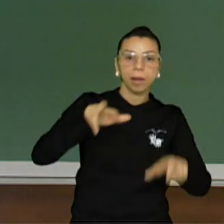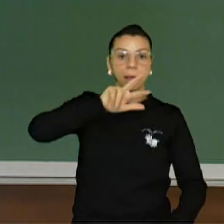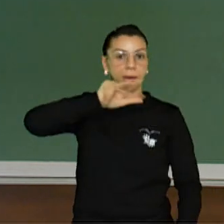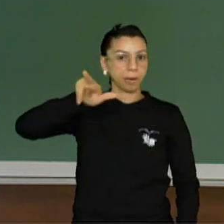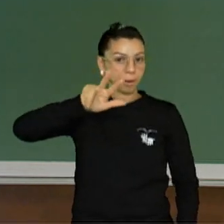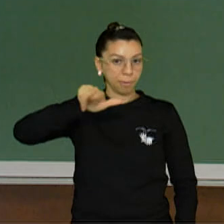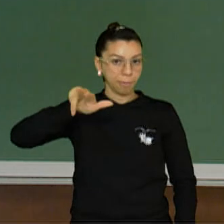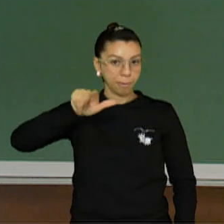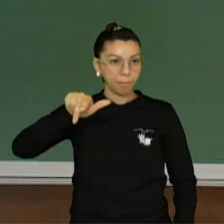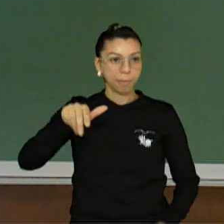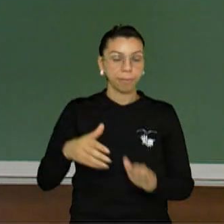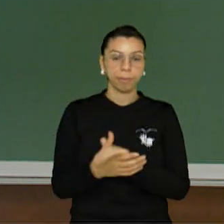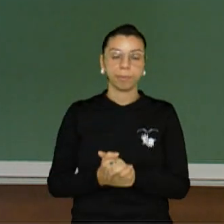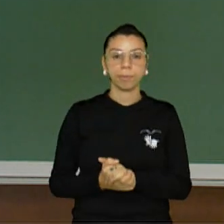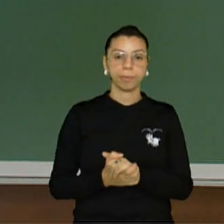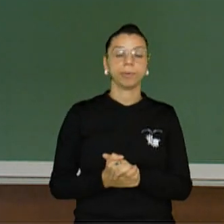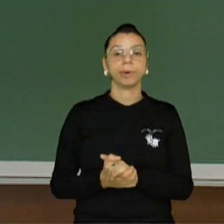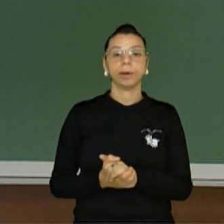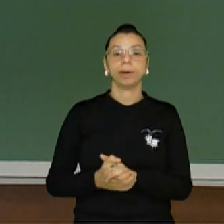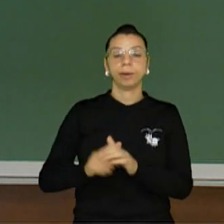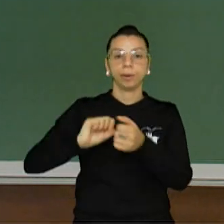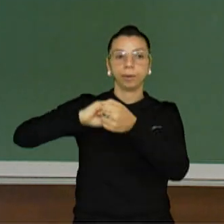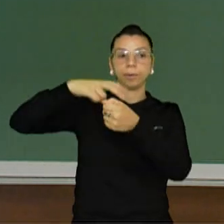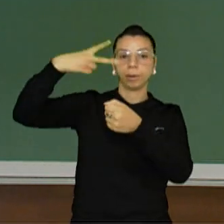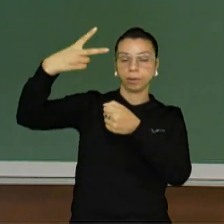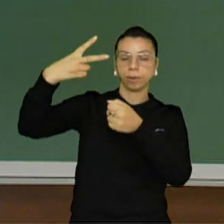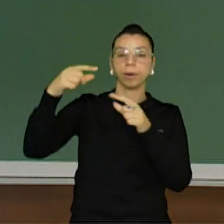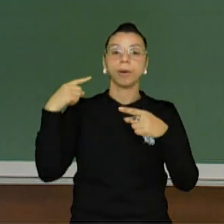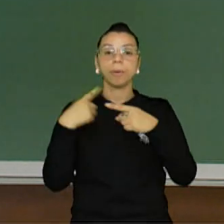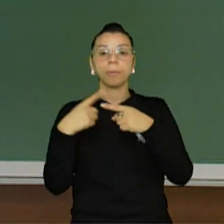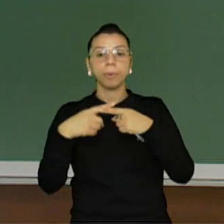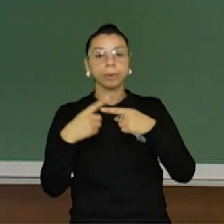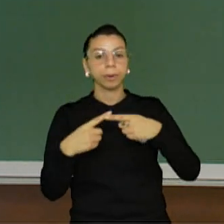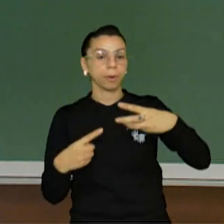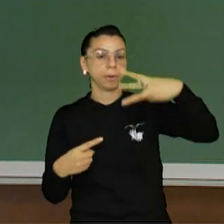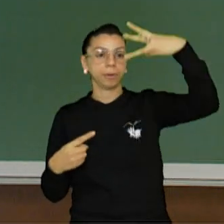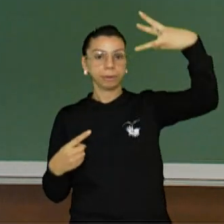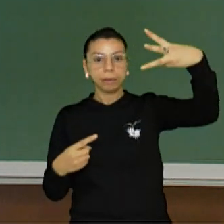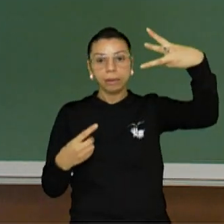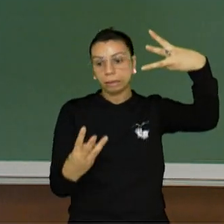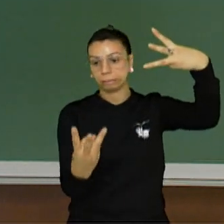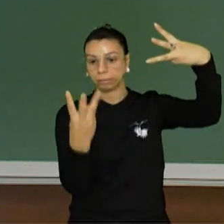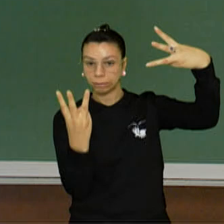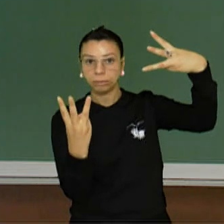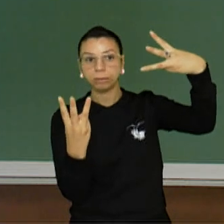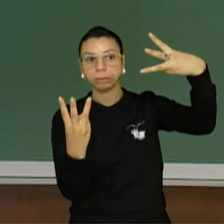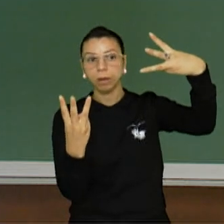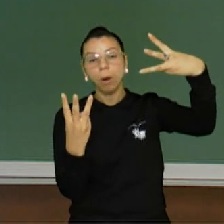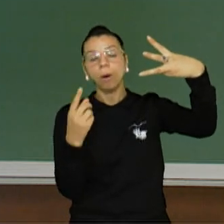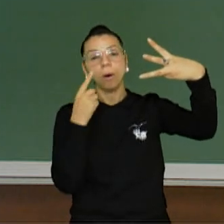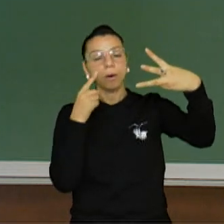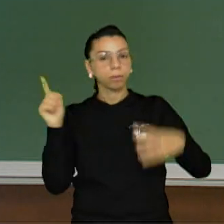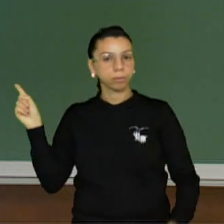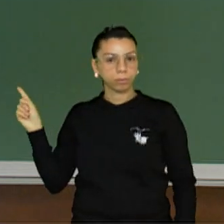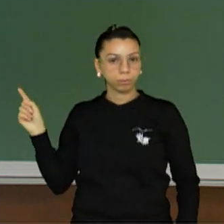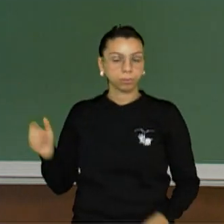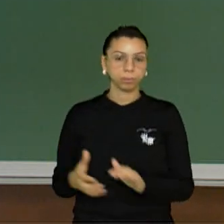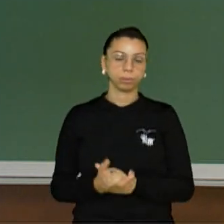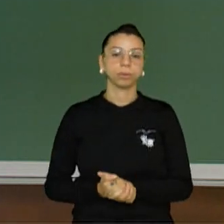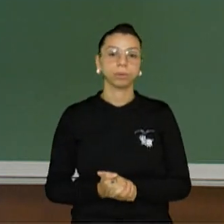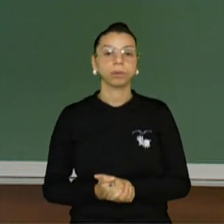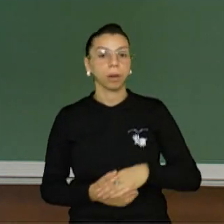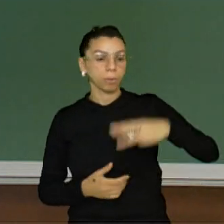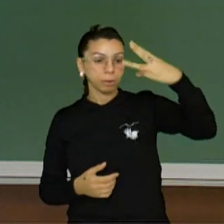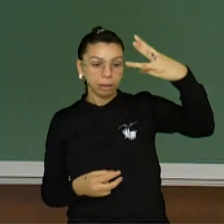quadrada, ela fica com 3 linhas e 2 colunas. E o que eu falei de determinante? Que a gente